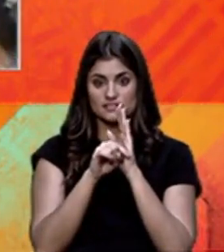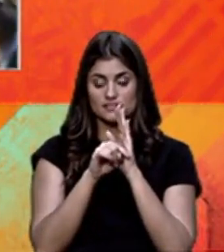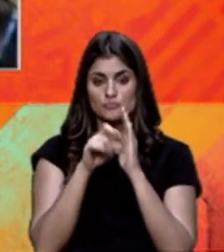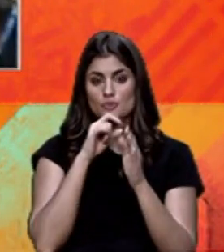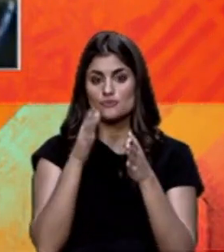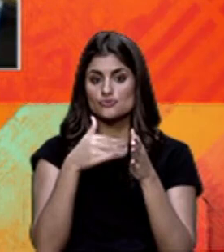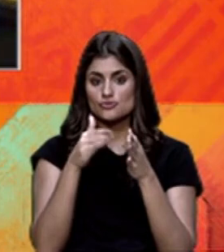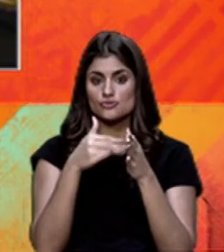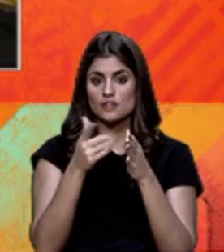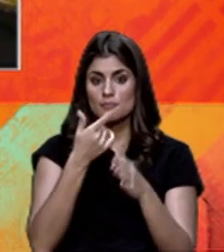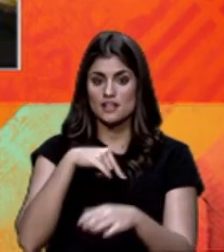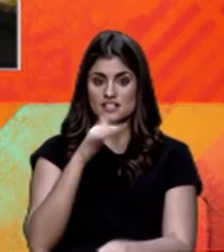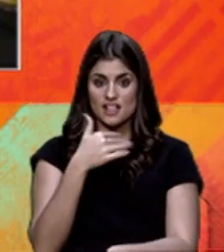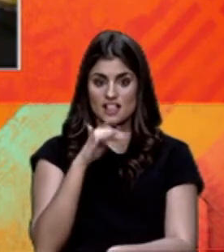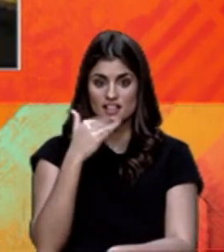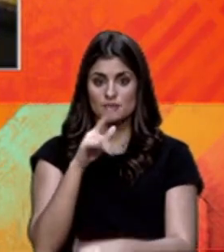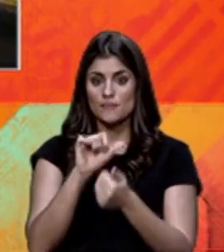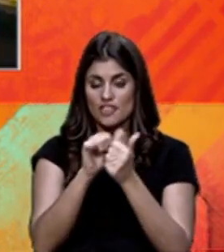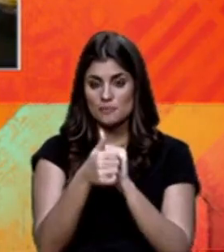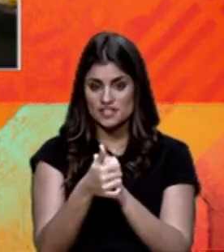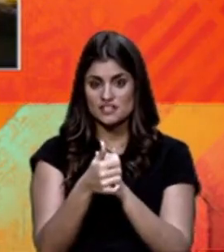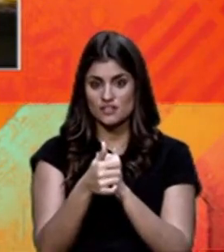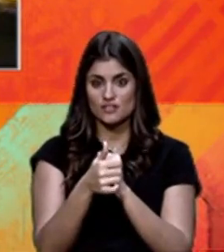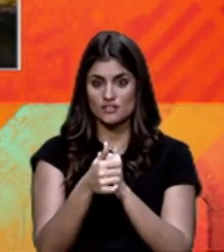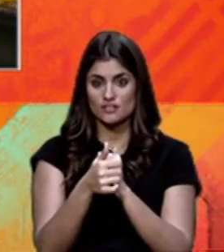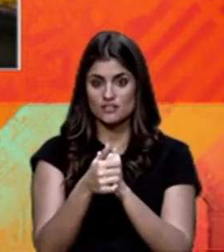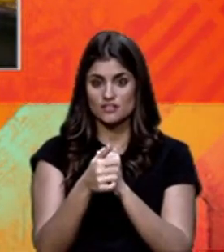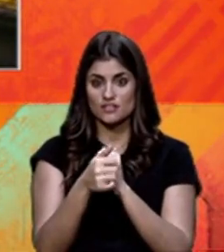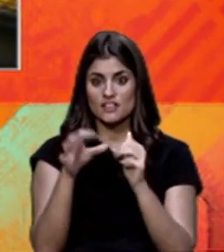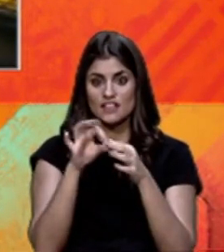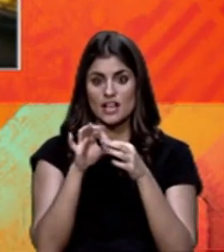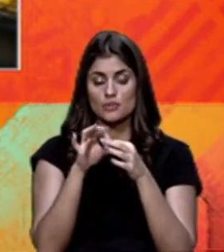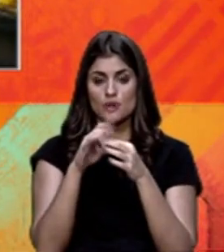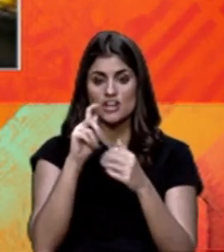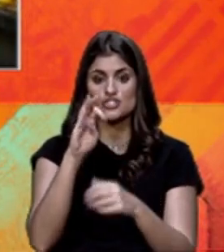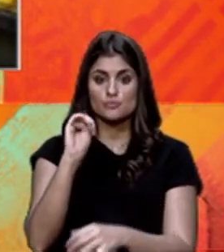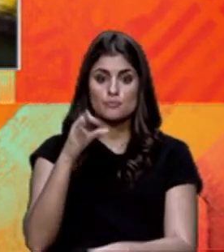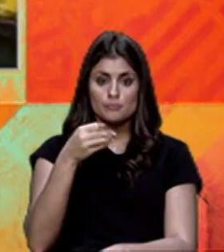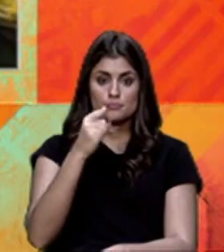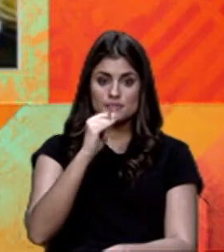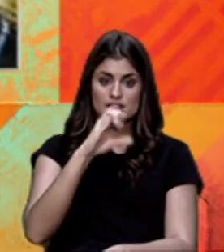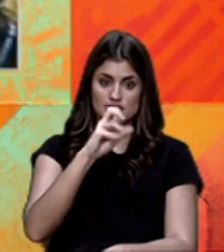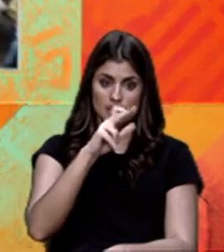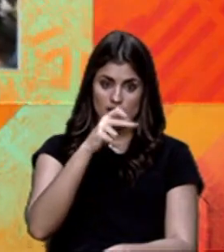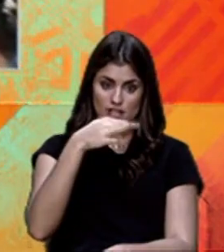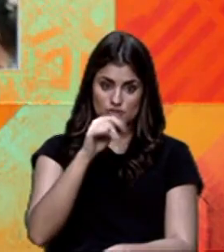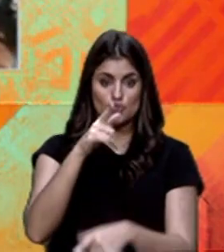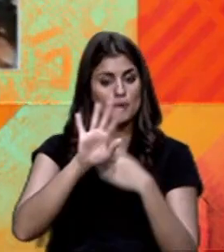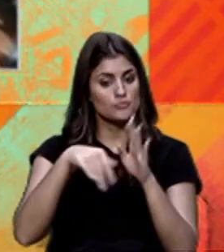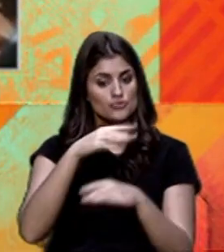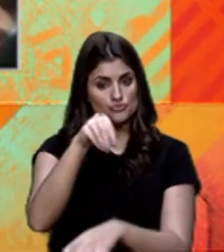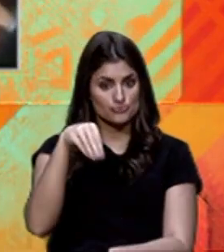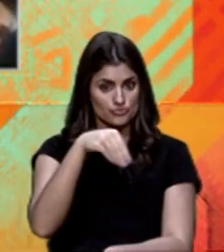cozinhar na Praça da Alegria. Isto é uma adaptação em relação às especiarias que usei. Ali na receita usei uma mistura de especiarias, que é a